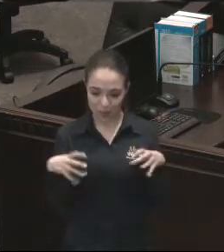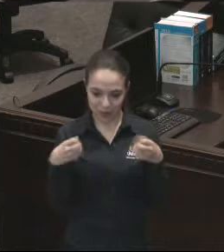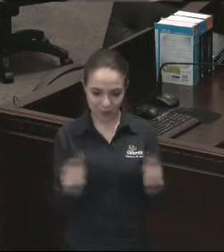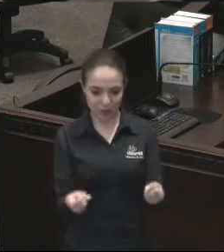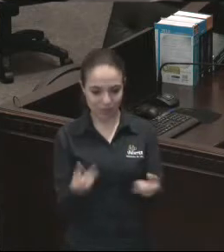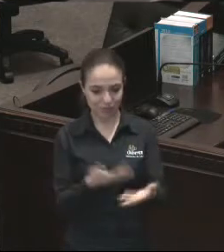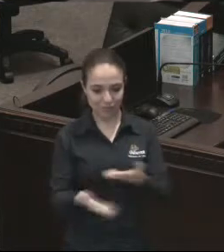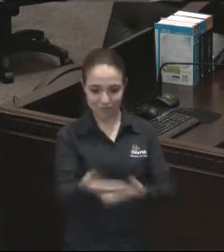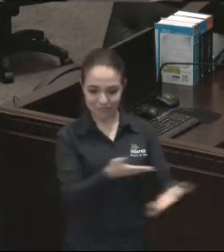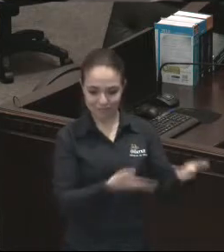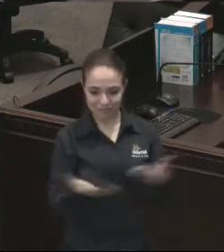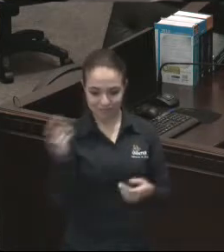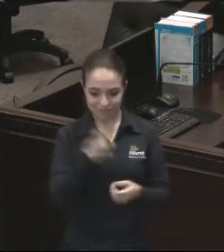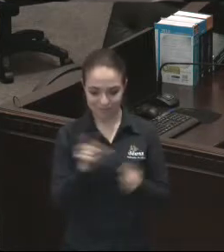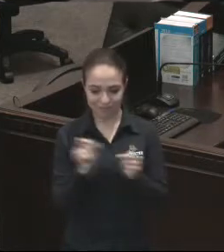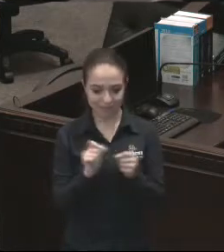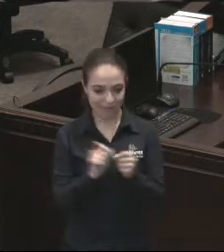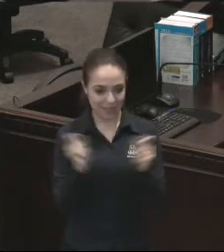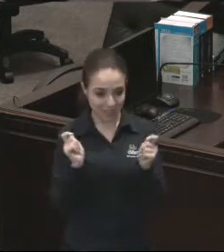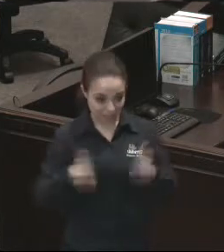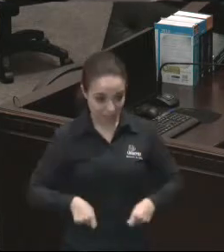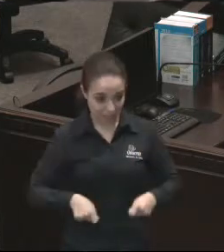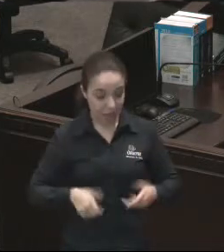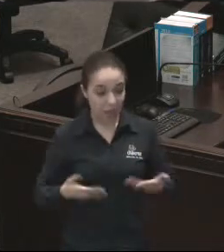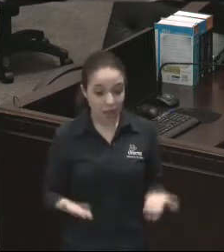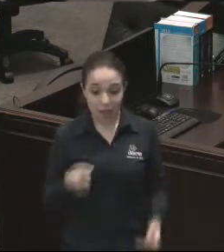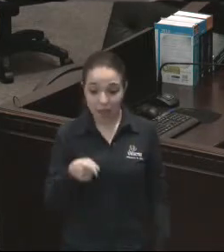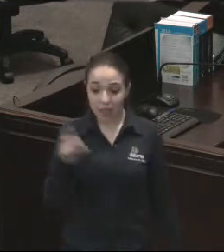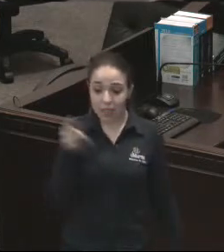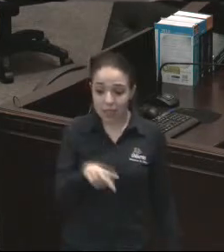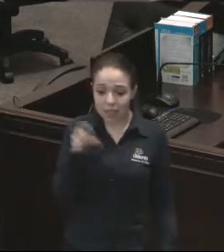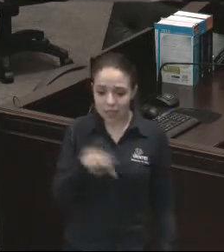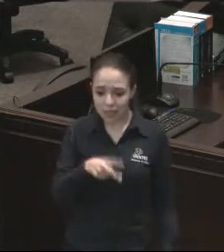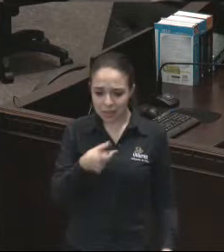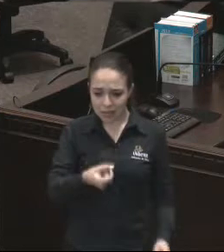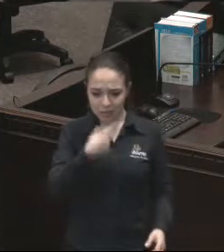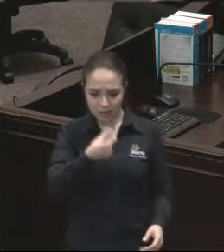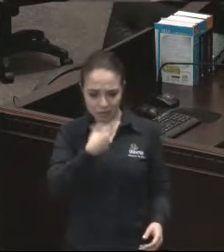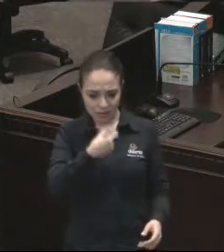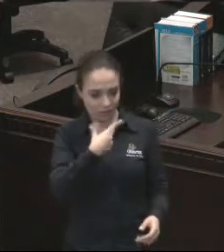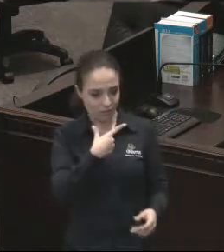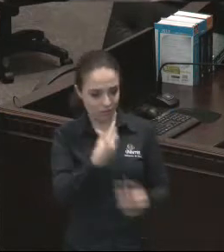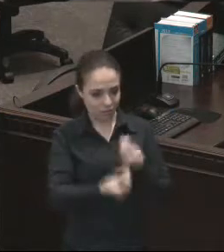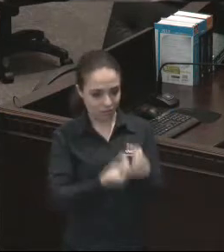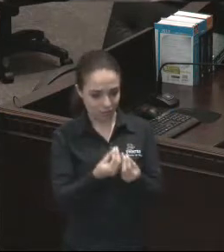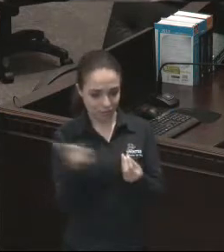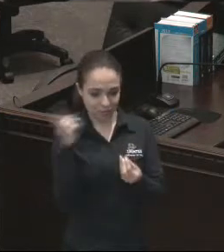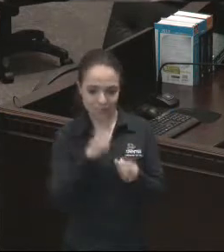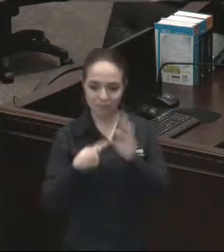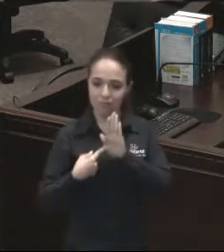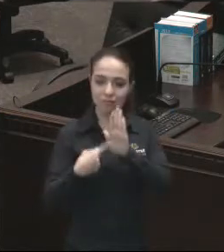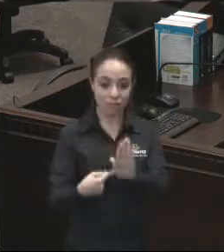é: será que esses fármacos presentes na natureza afetam